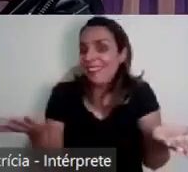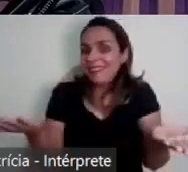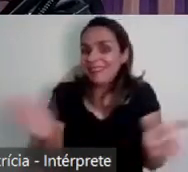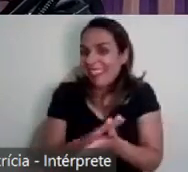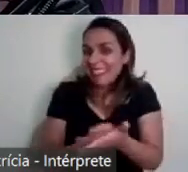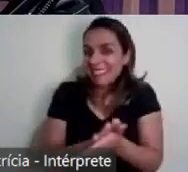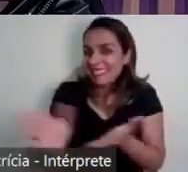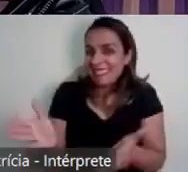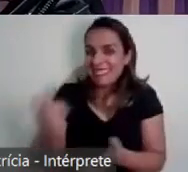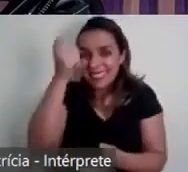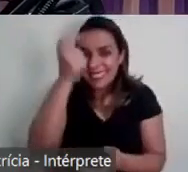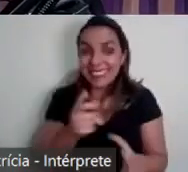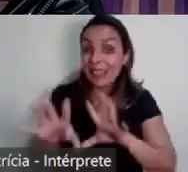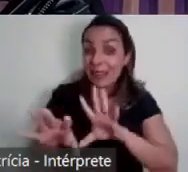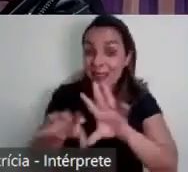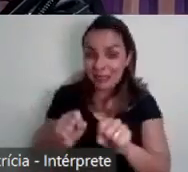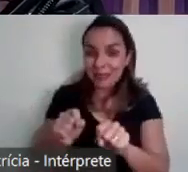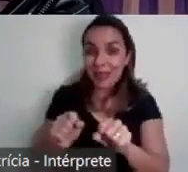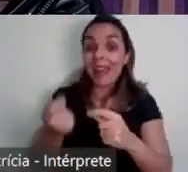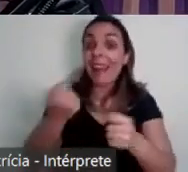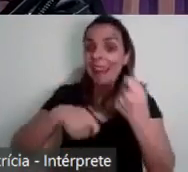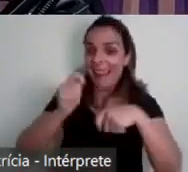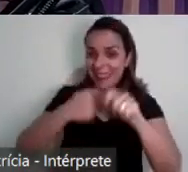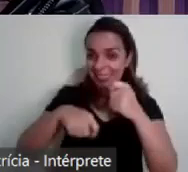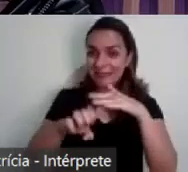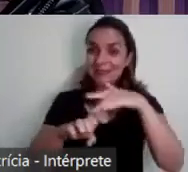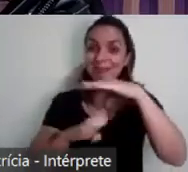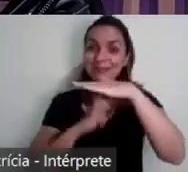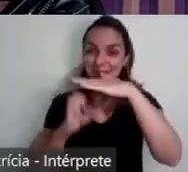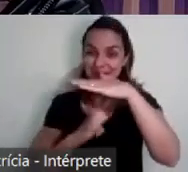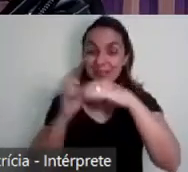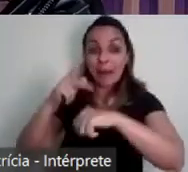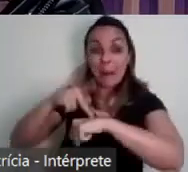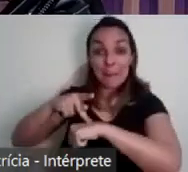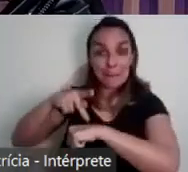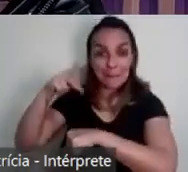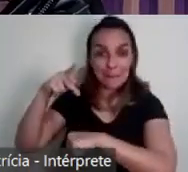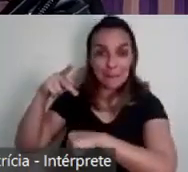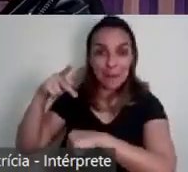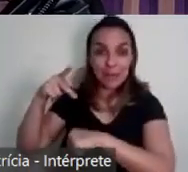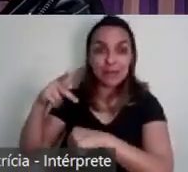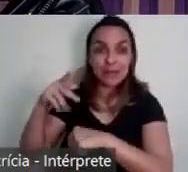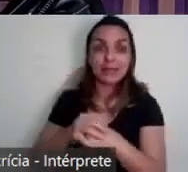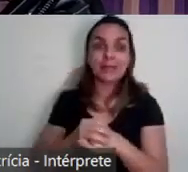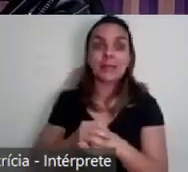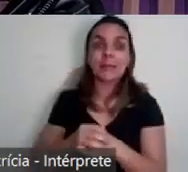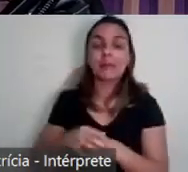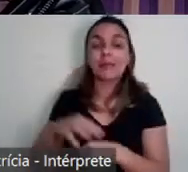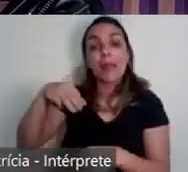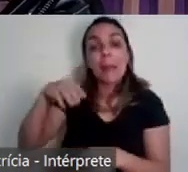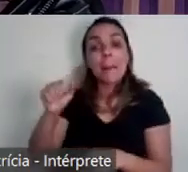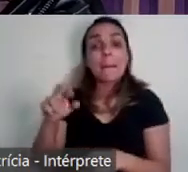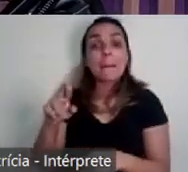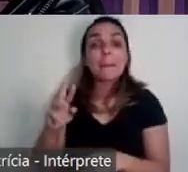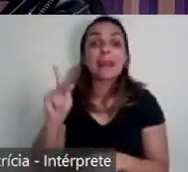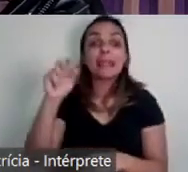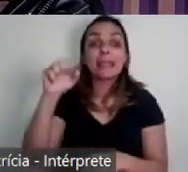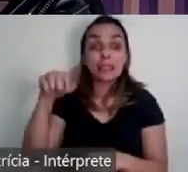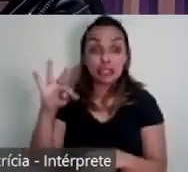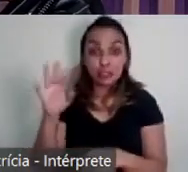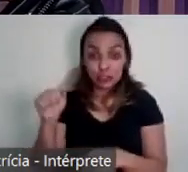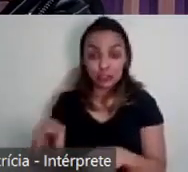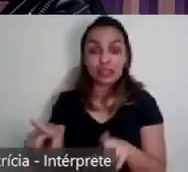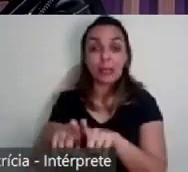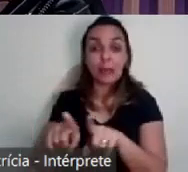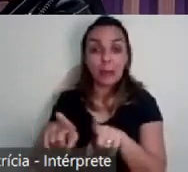bom eu sou formado em administração de empresas têm um pós em propaganda Marketing e propaganda em um pós em gestão